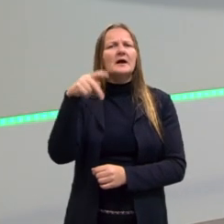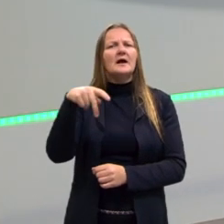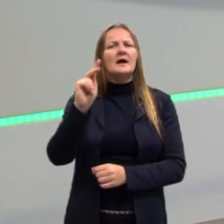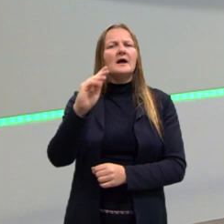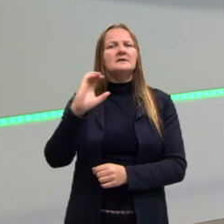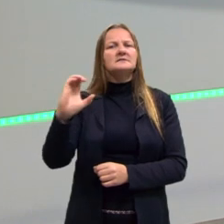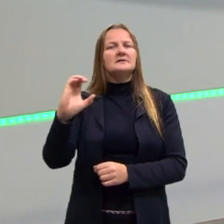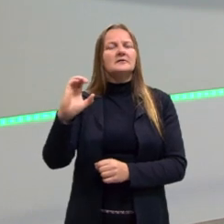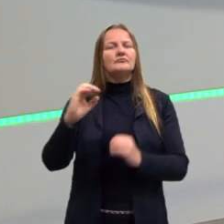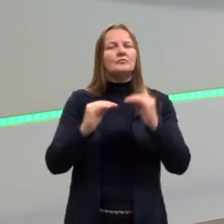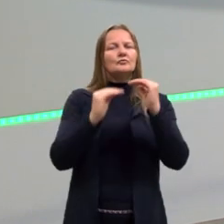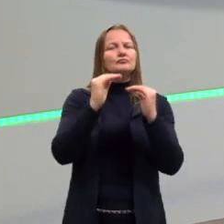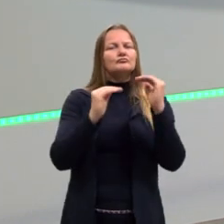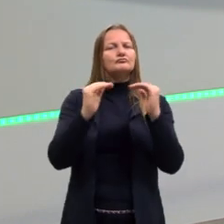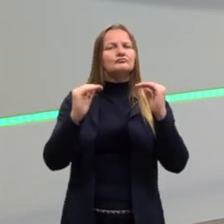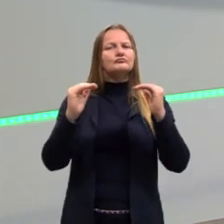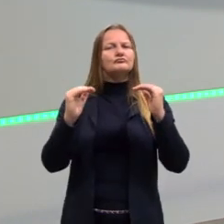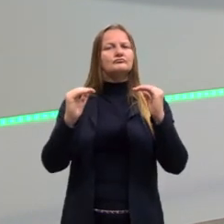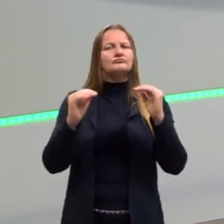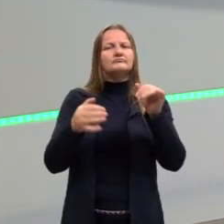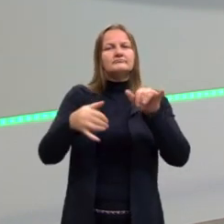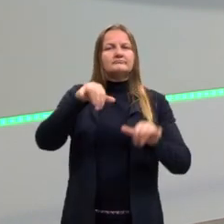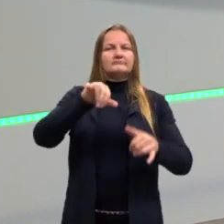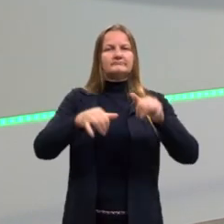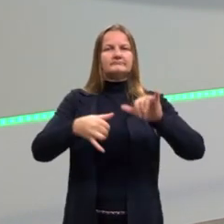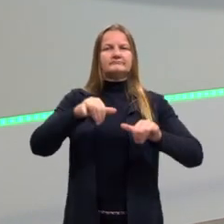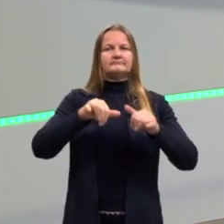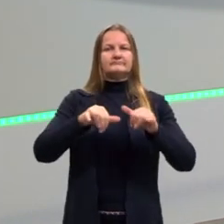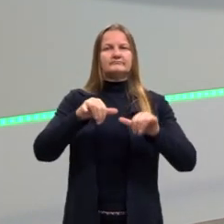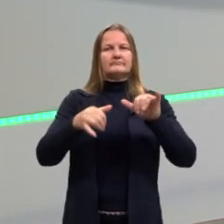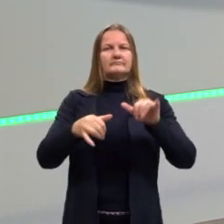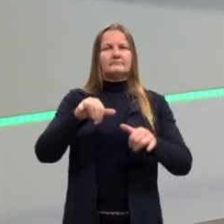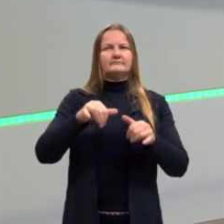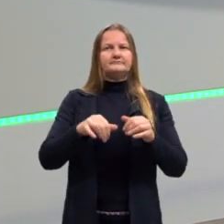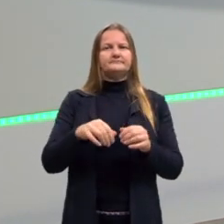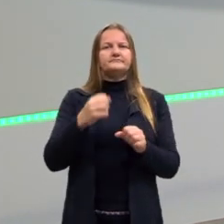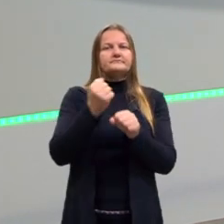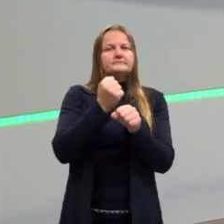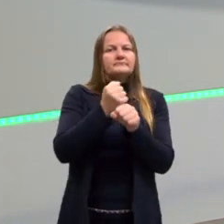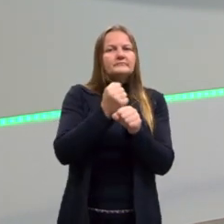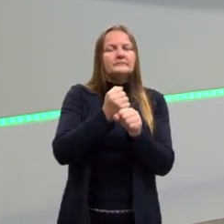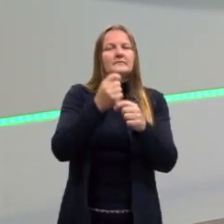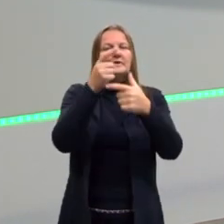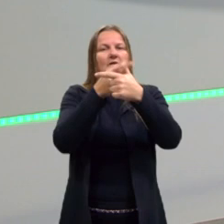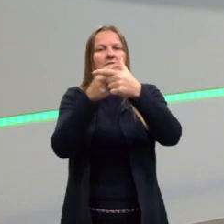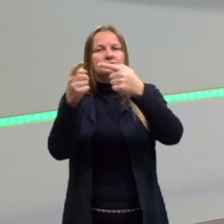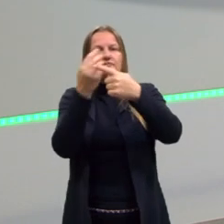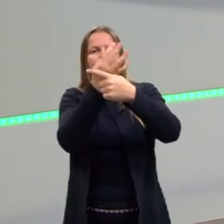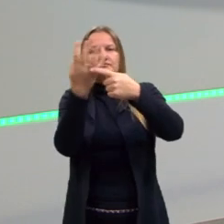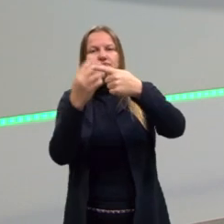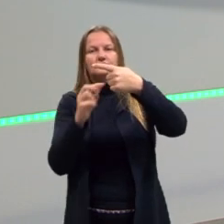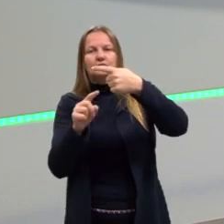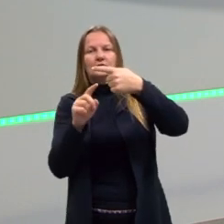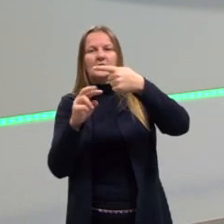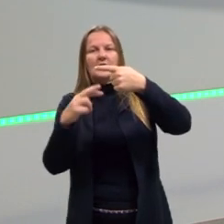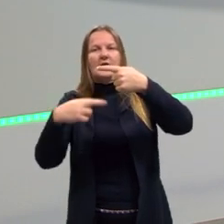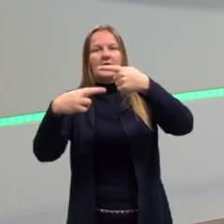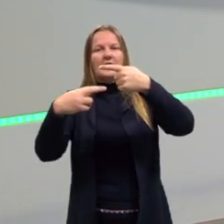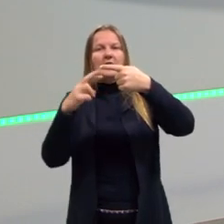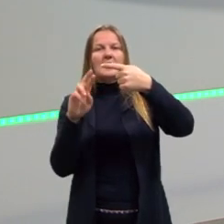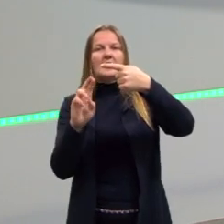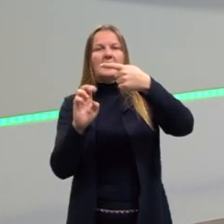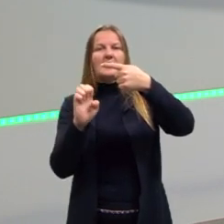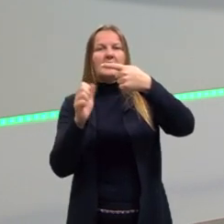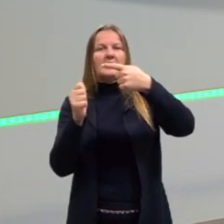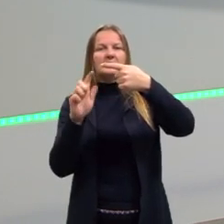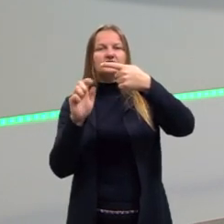constante de equilíbrio sa baseado nas concentrações dos produtos dividido pelas concentrações de reagentes e quem não lembra